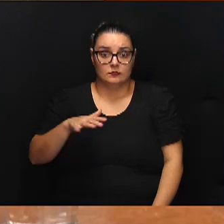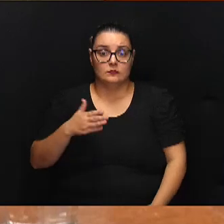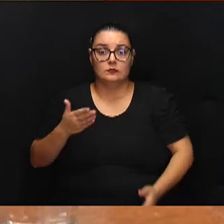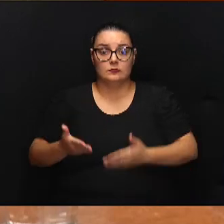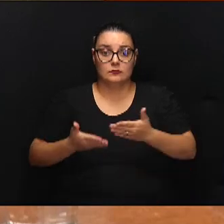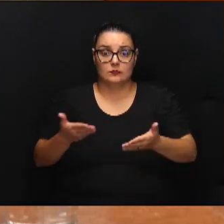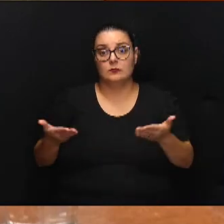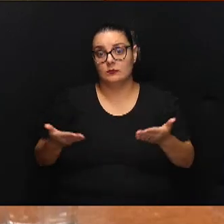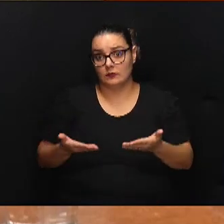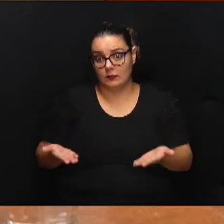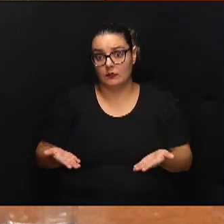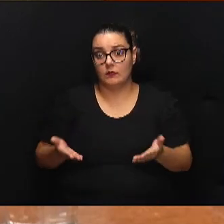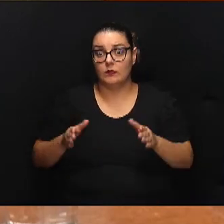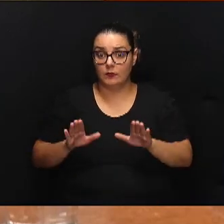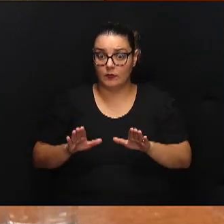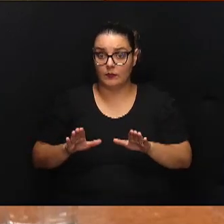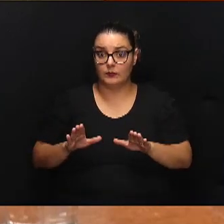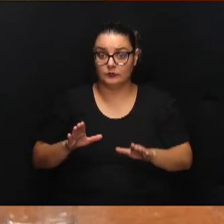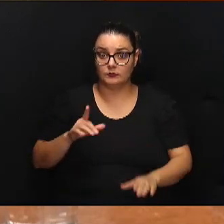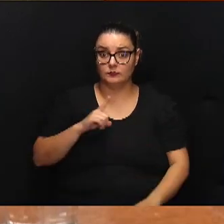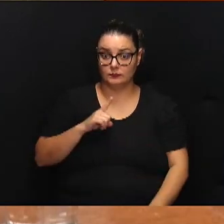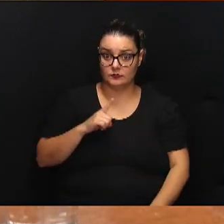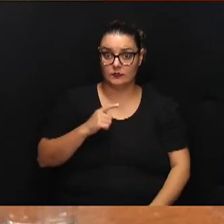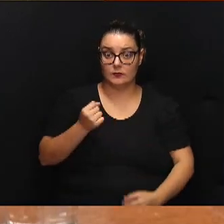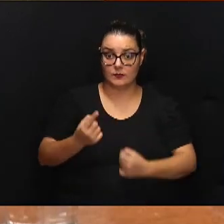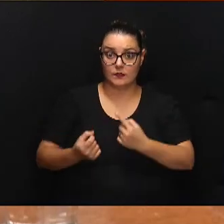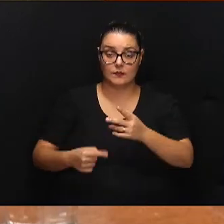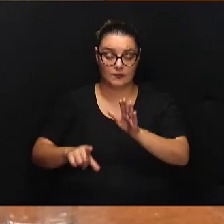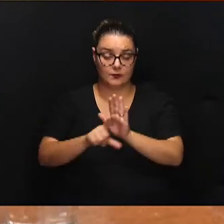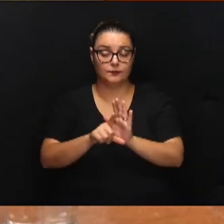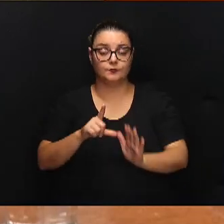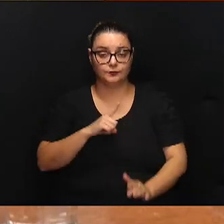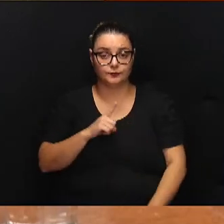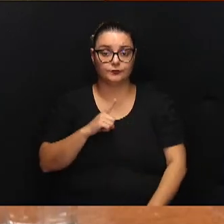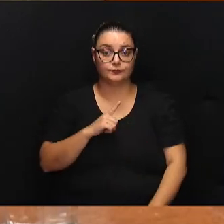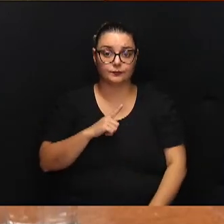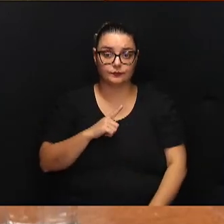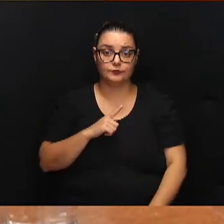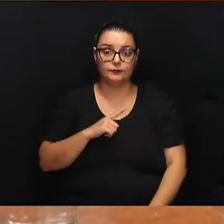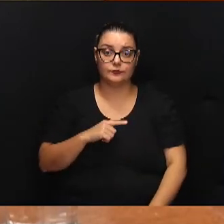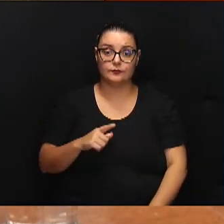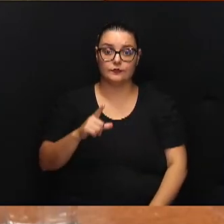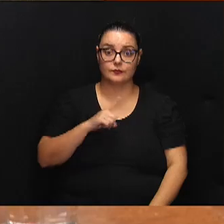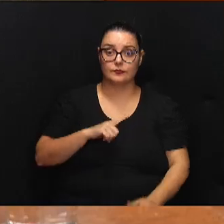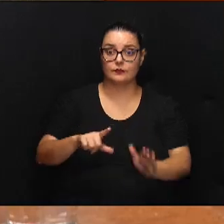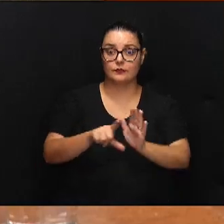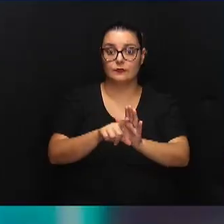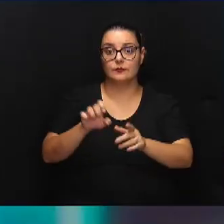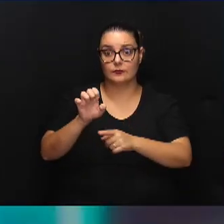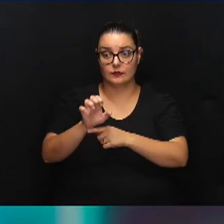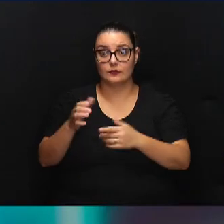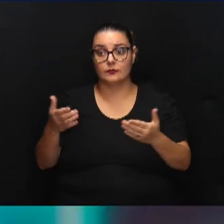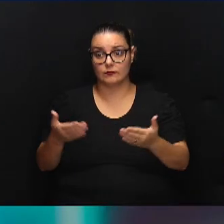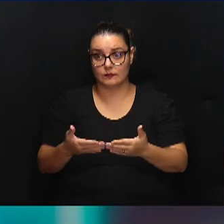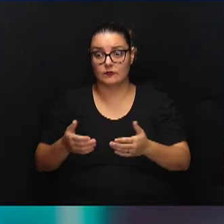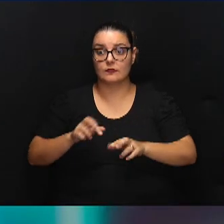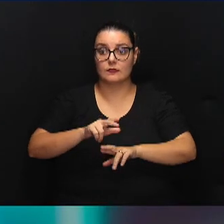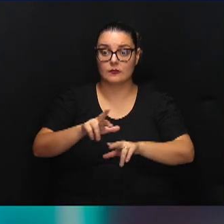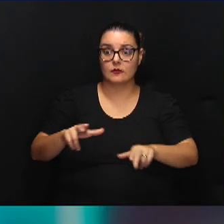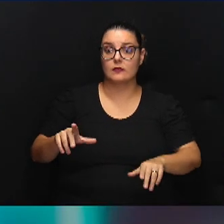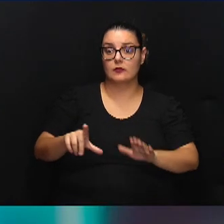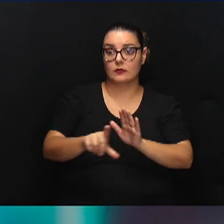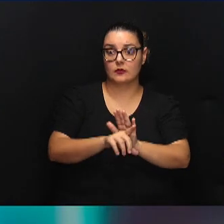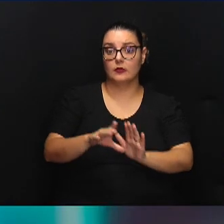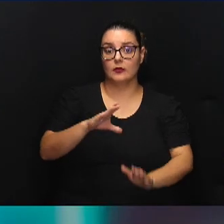tratamentos hoje, mas existem algumas leis. E existem também leis estaduais e agora muitas leis